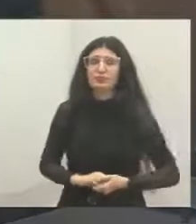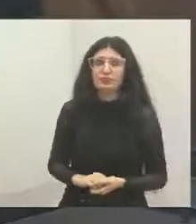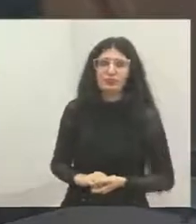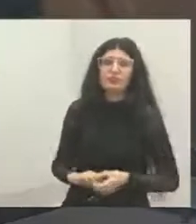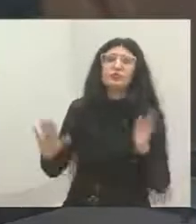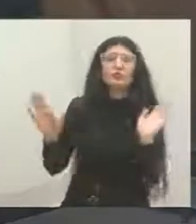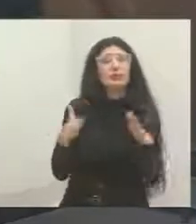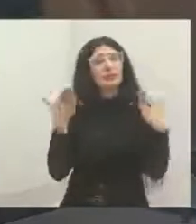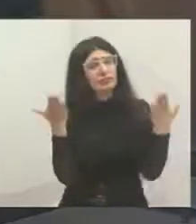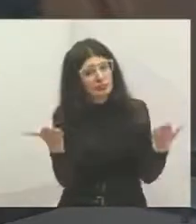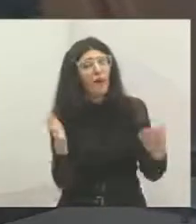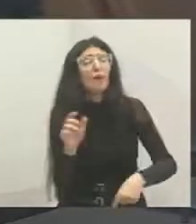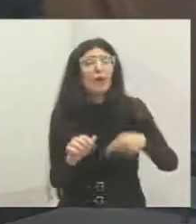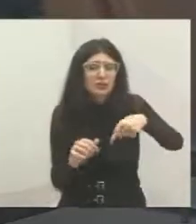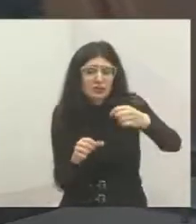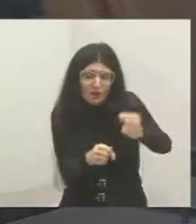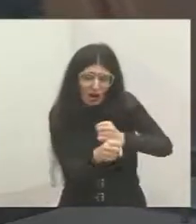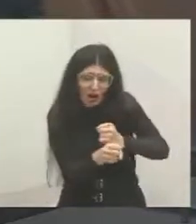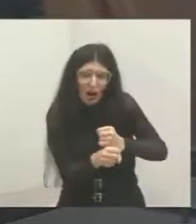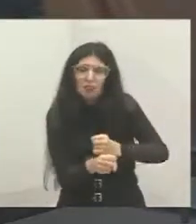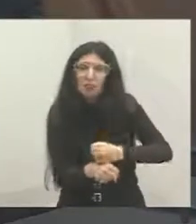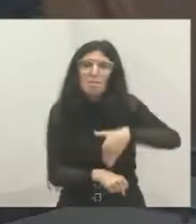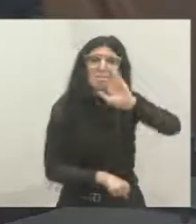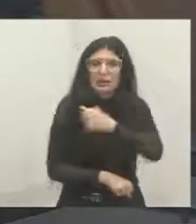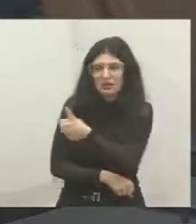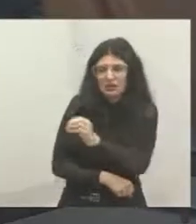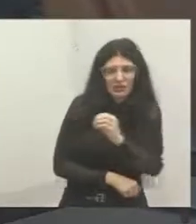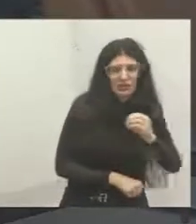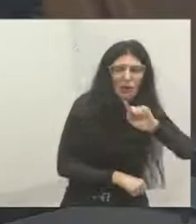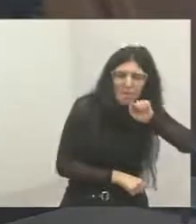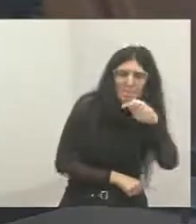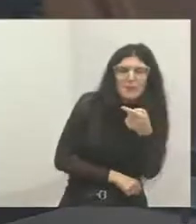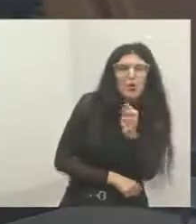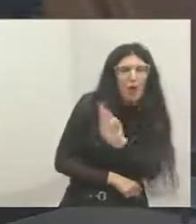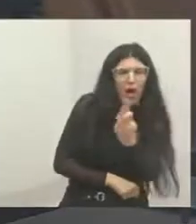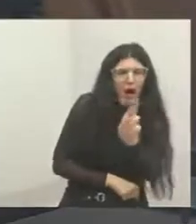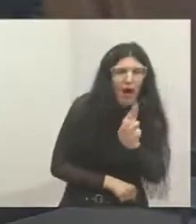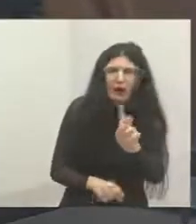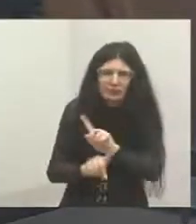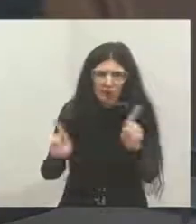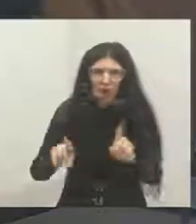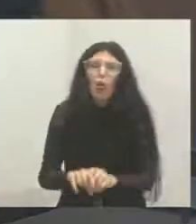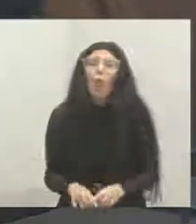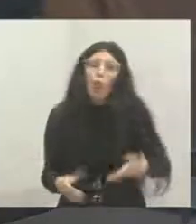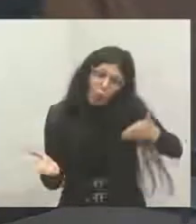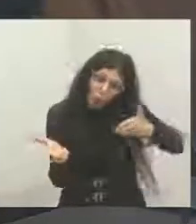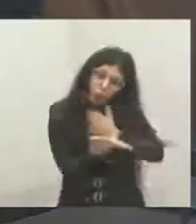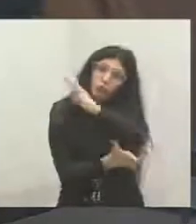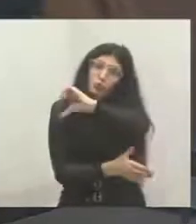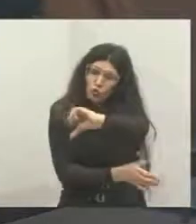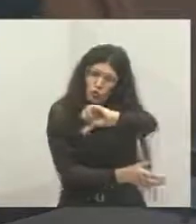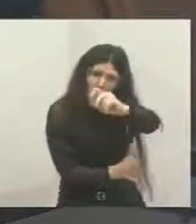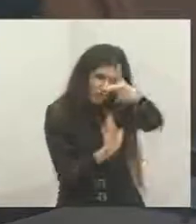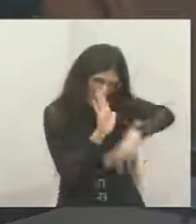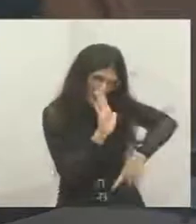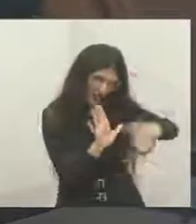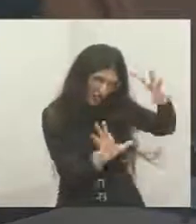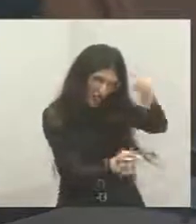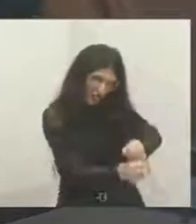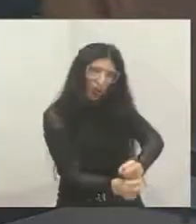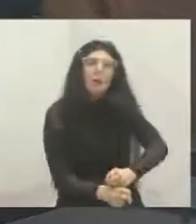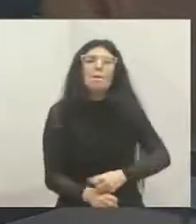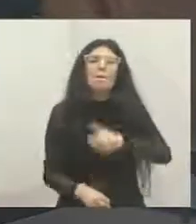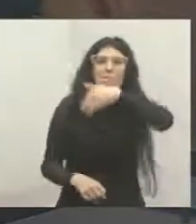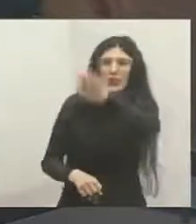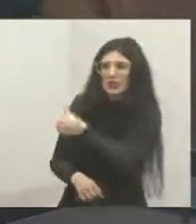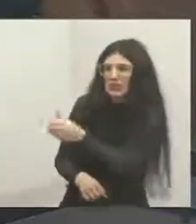esse ano não passou de R$600 mil, se eu não me engano, foram 9 projetos culturais. 600 mil, isso. Então, não passou de R$600